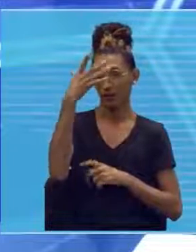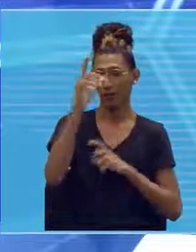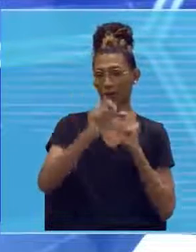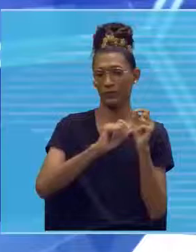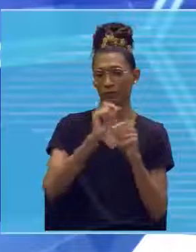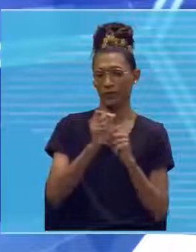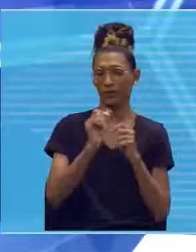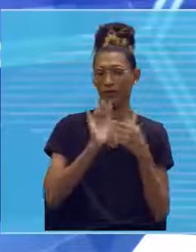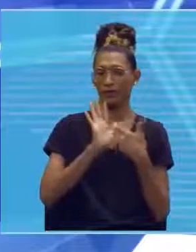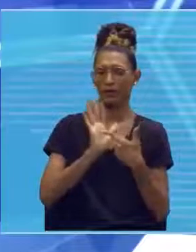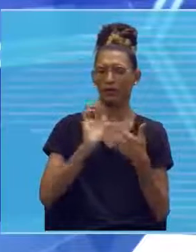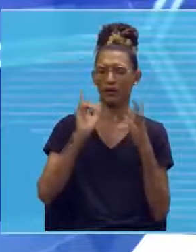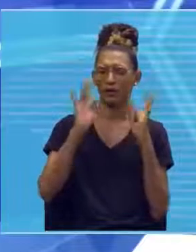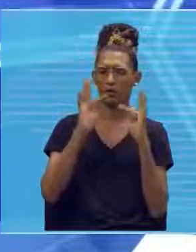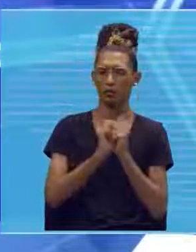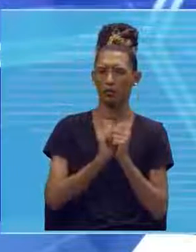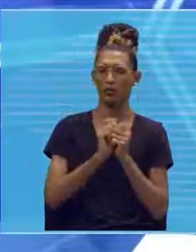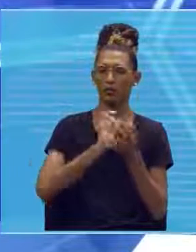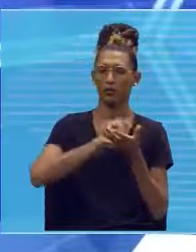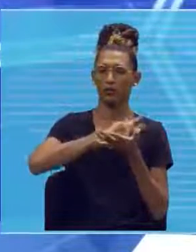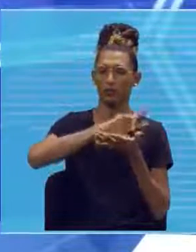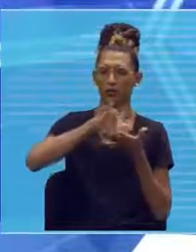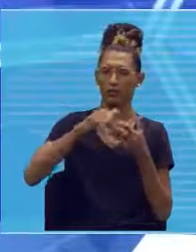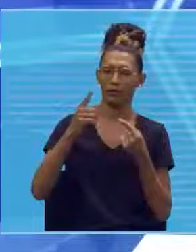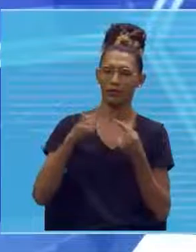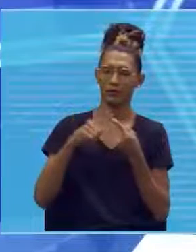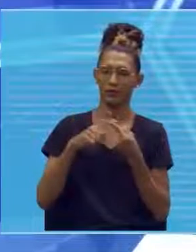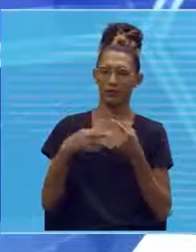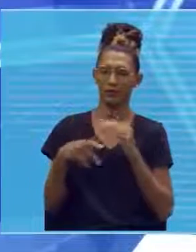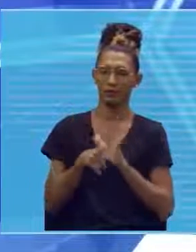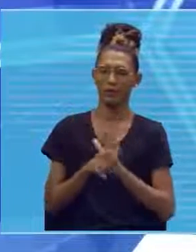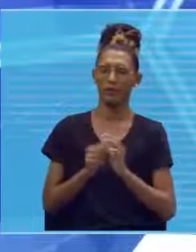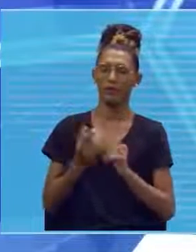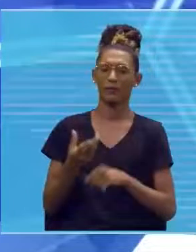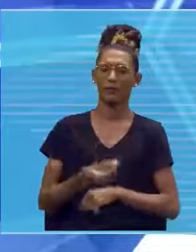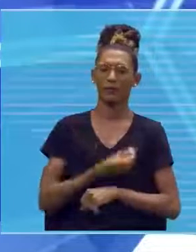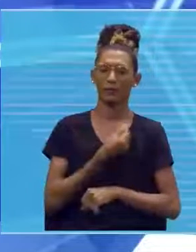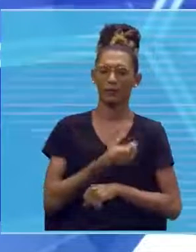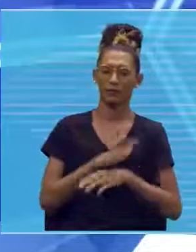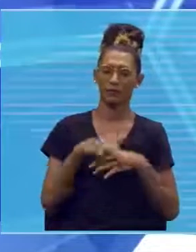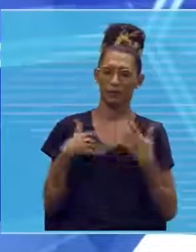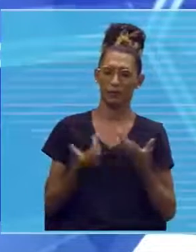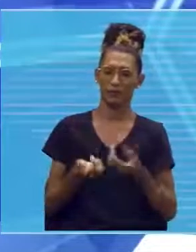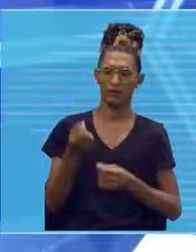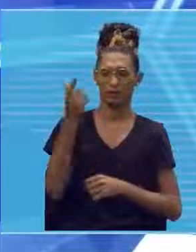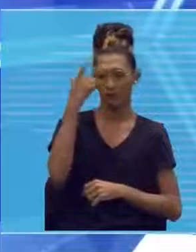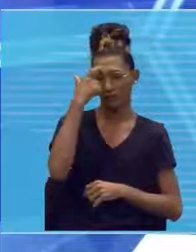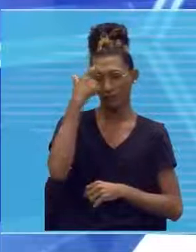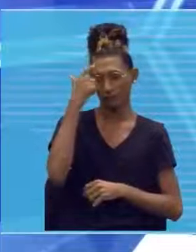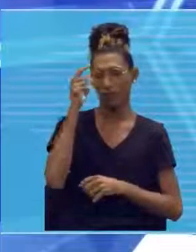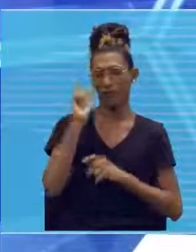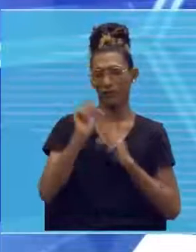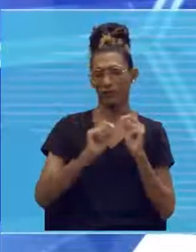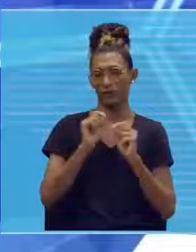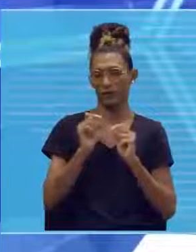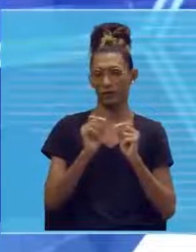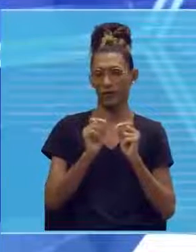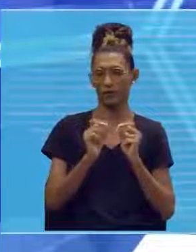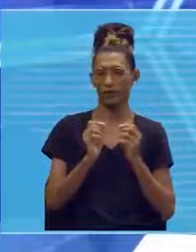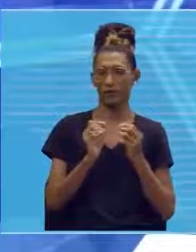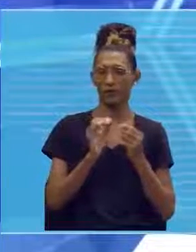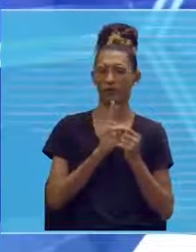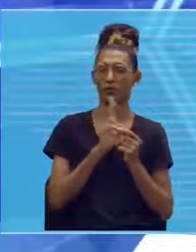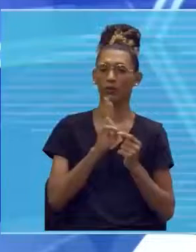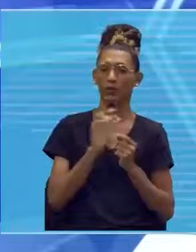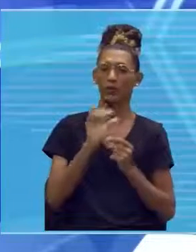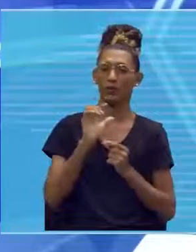todas as diversas manifestações da vida e a essa ideia foi nada o nome de